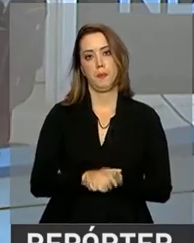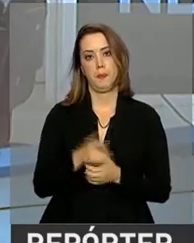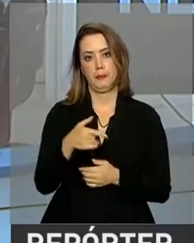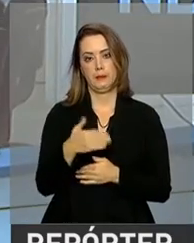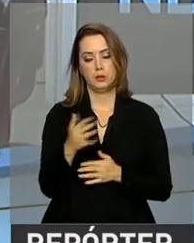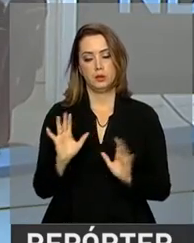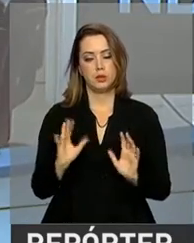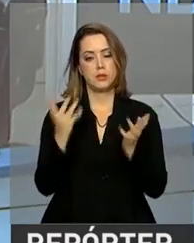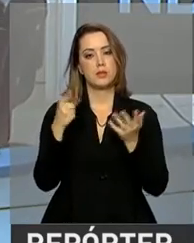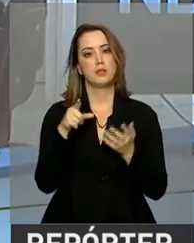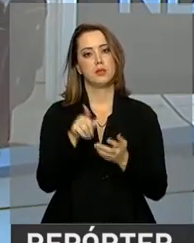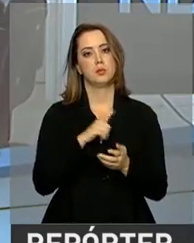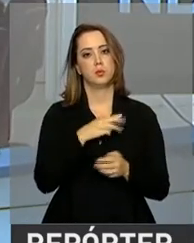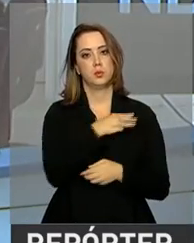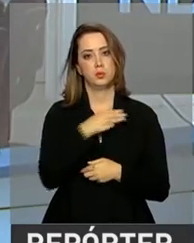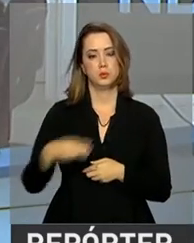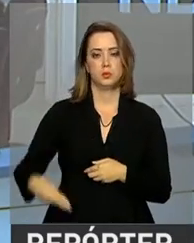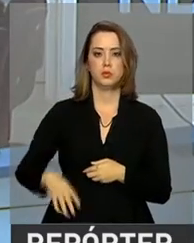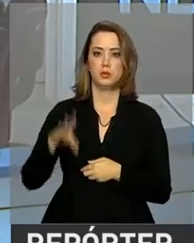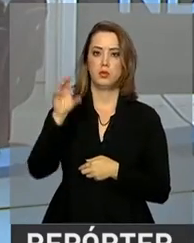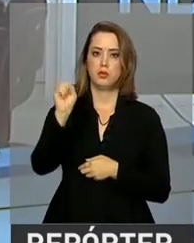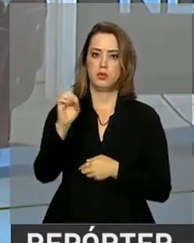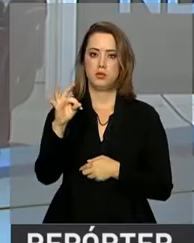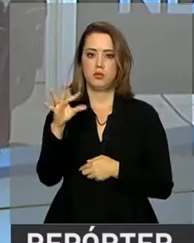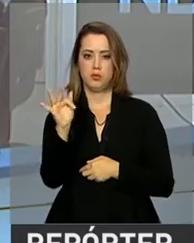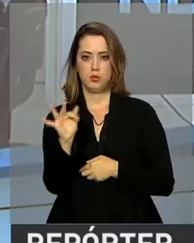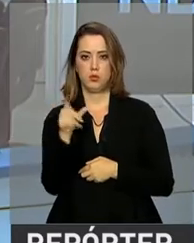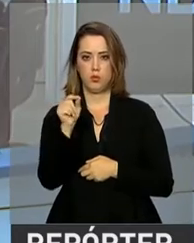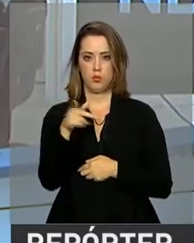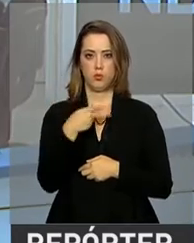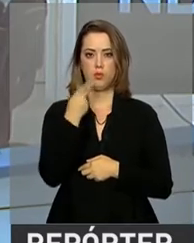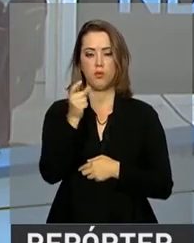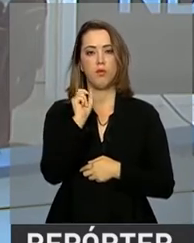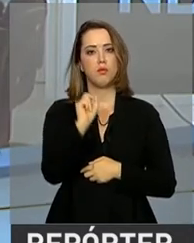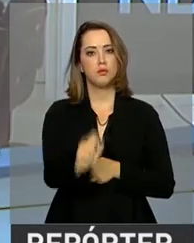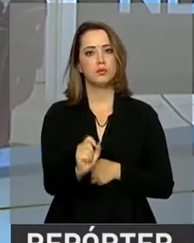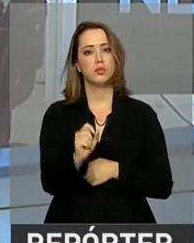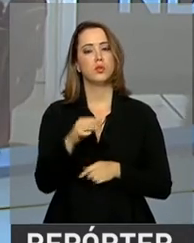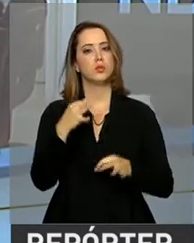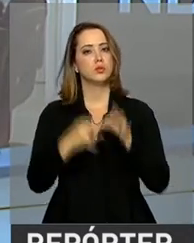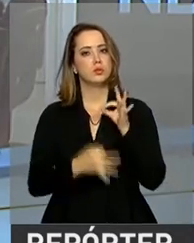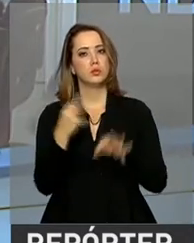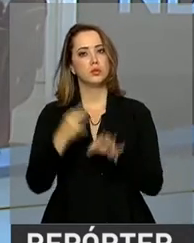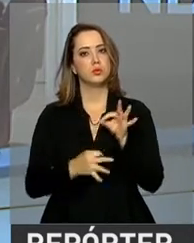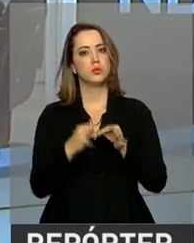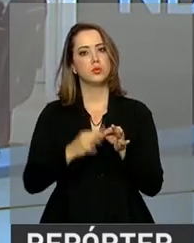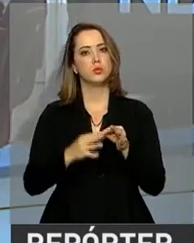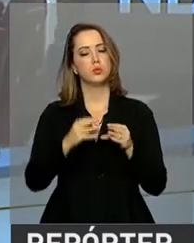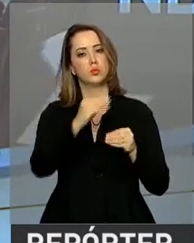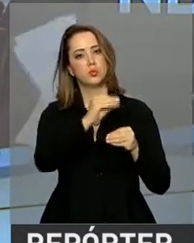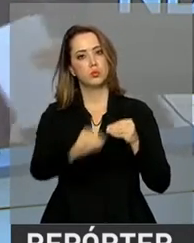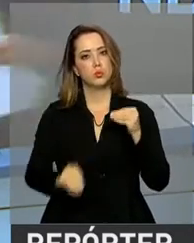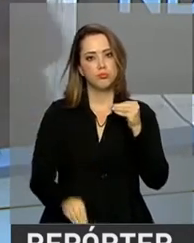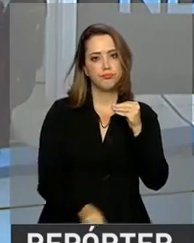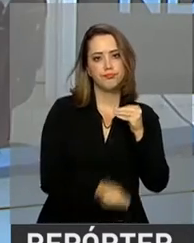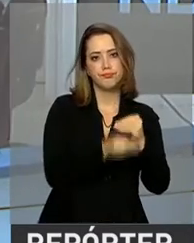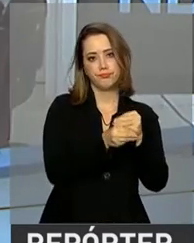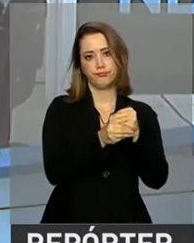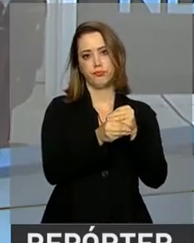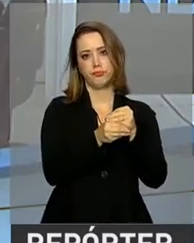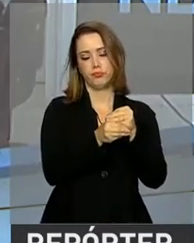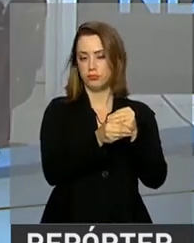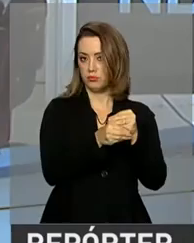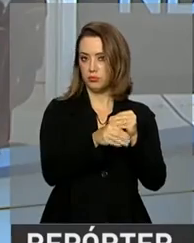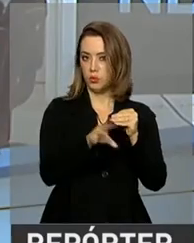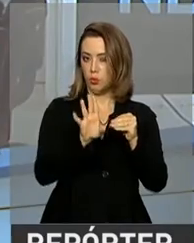Durante a cerimônia, o ministro do Supremo Tribunal Federal, Teori Zavascki, lembrou que a justiça vai substituir temporariamente